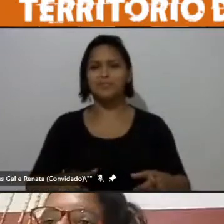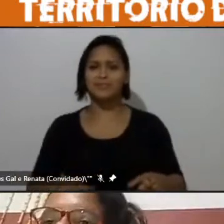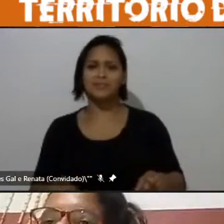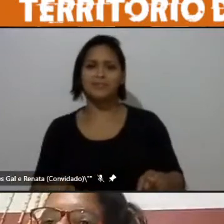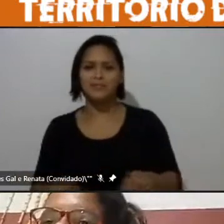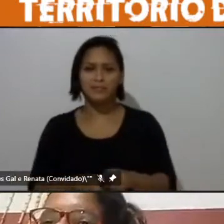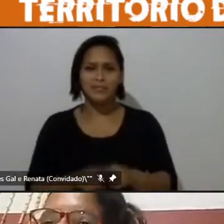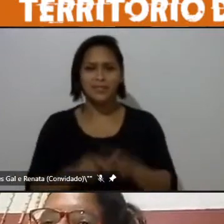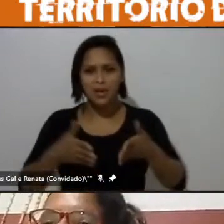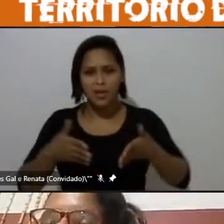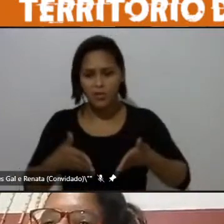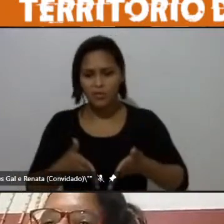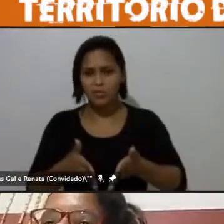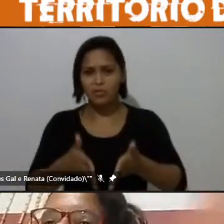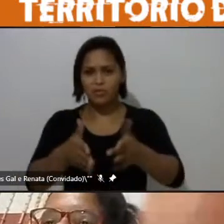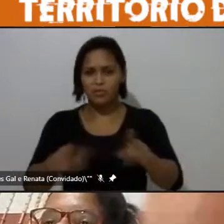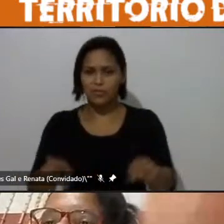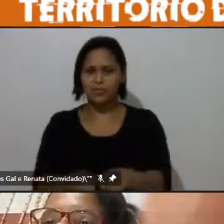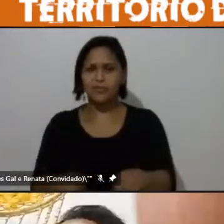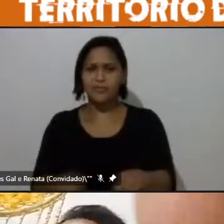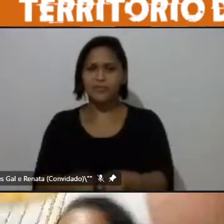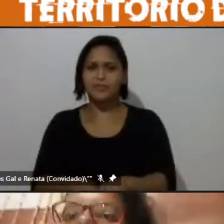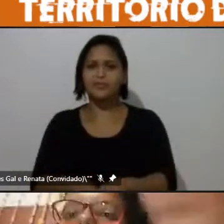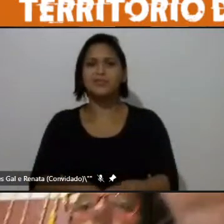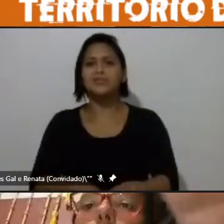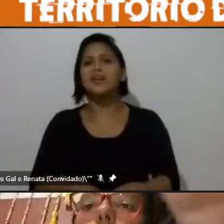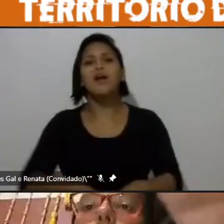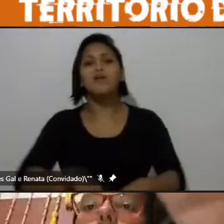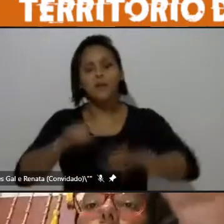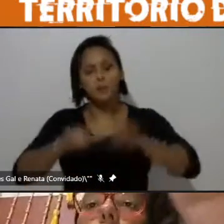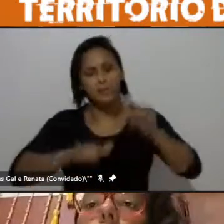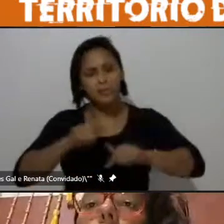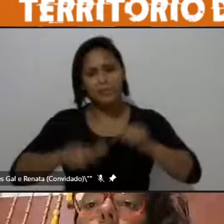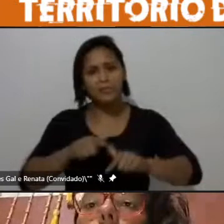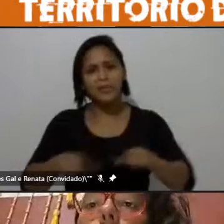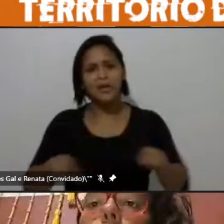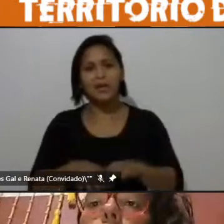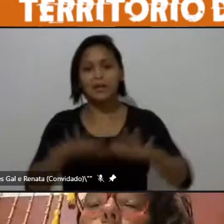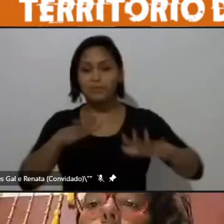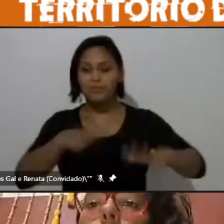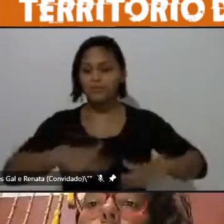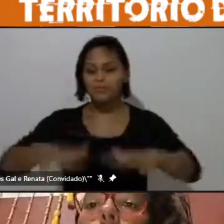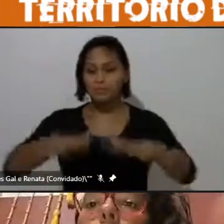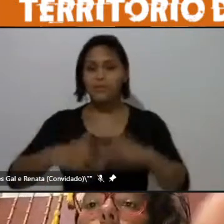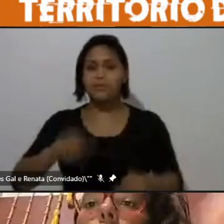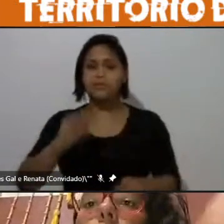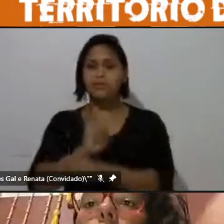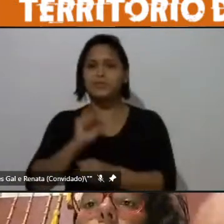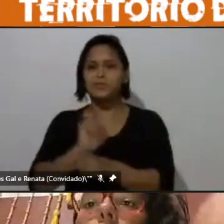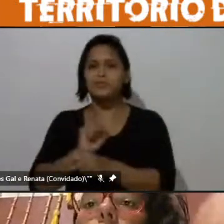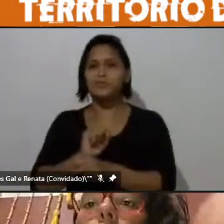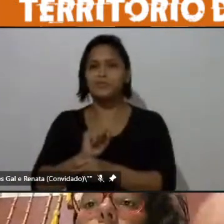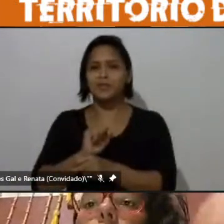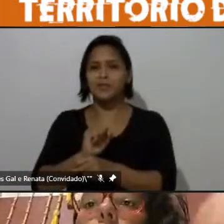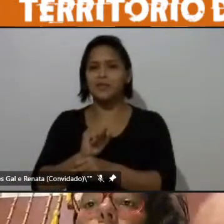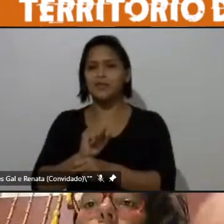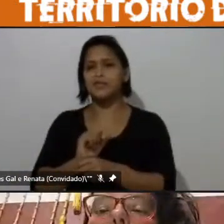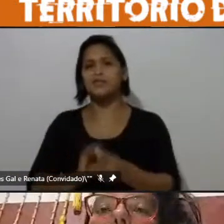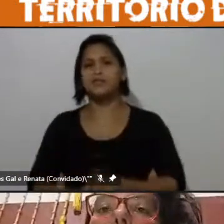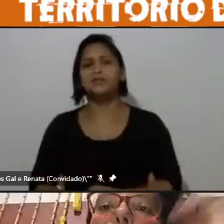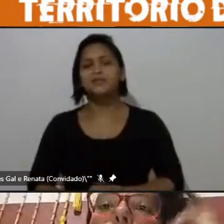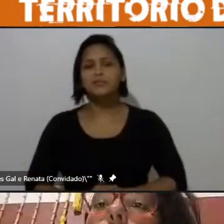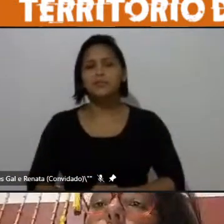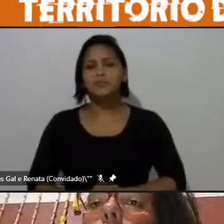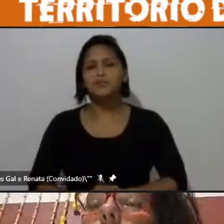violência familiar, a violência contra a mulher, a violência no trabalho, né? Ela é um elemento que faz o parâmetro da gestão, né?